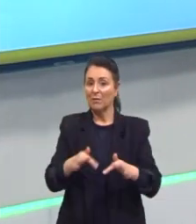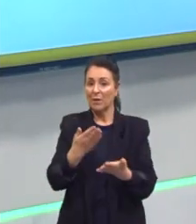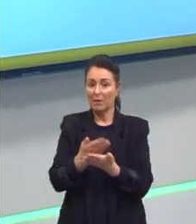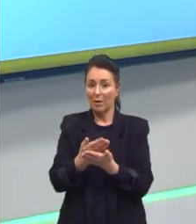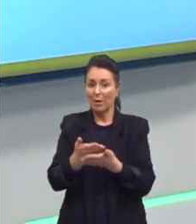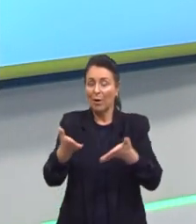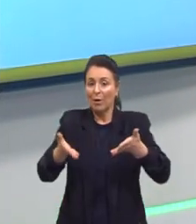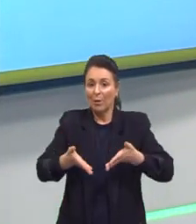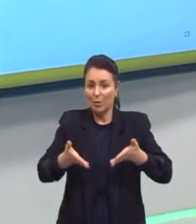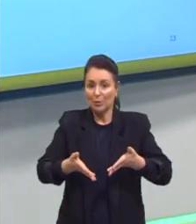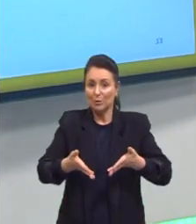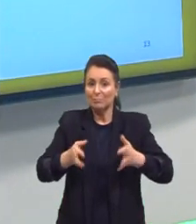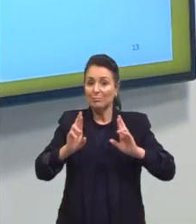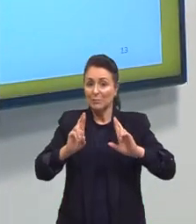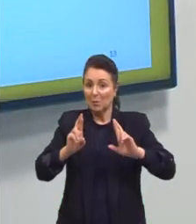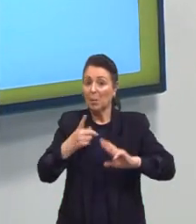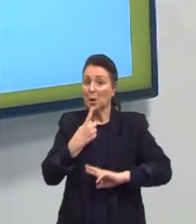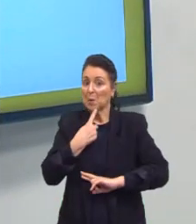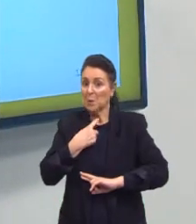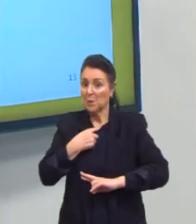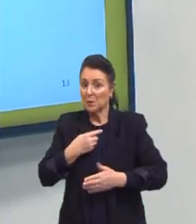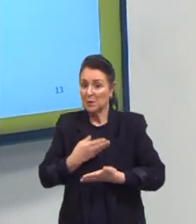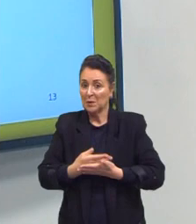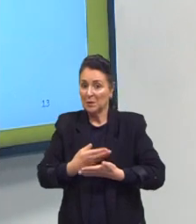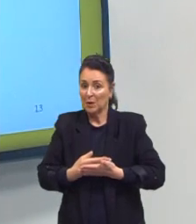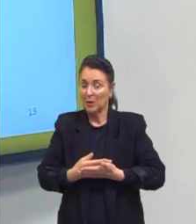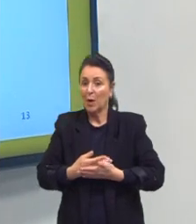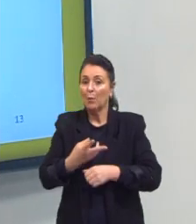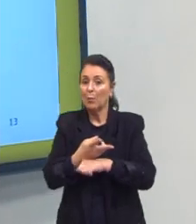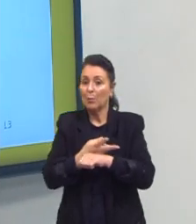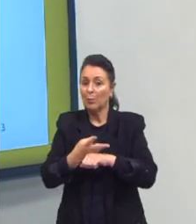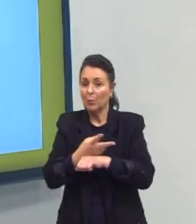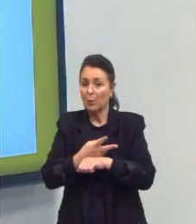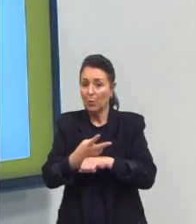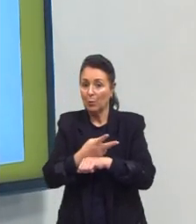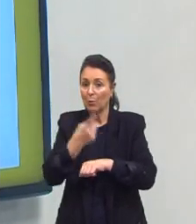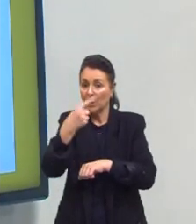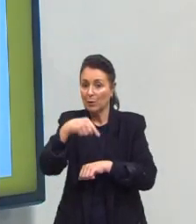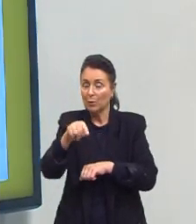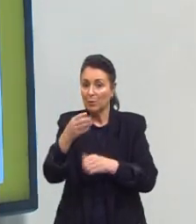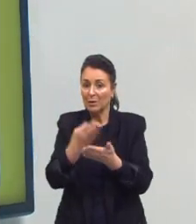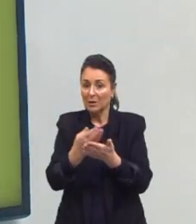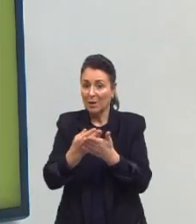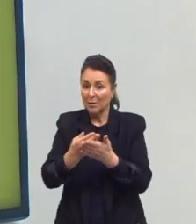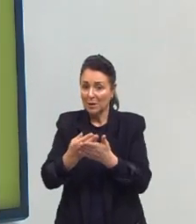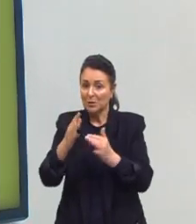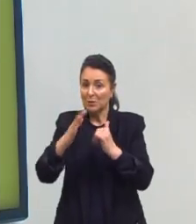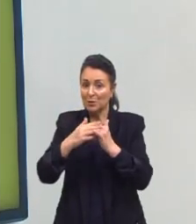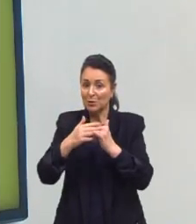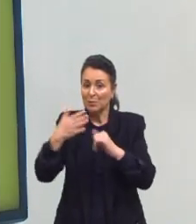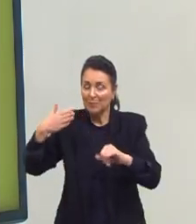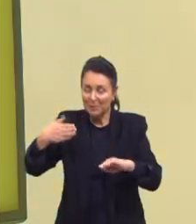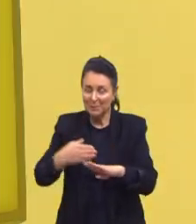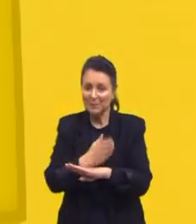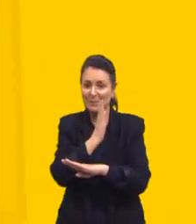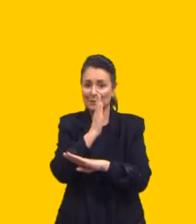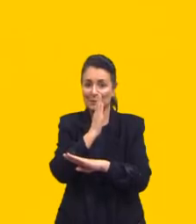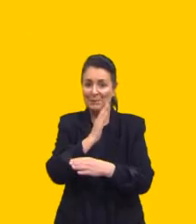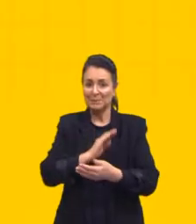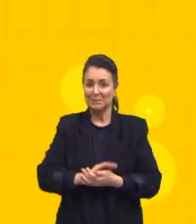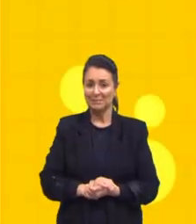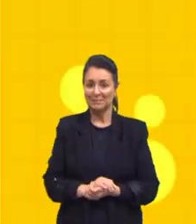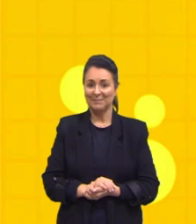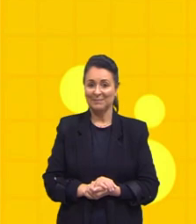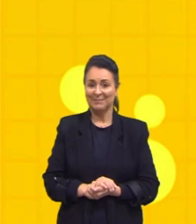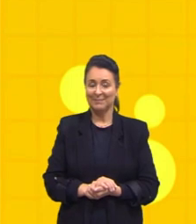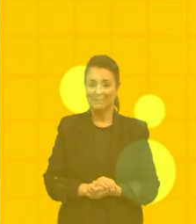sala de hoje espero que vocês tenham gostado procure as nossas outras aulas no YouTube e partiu passar E